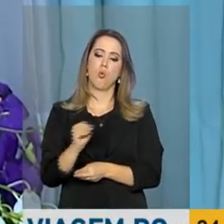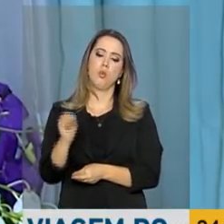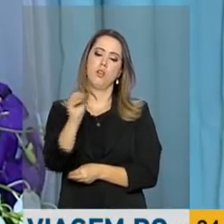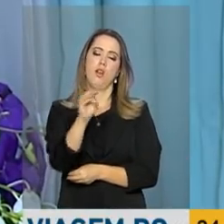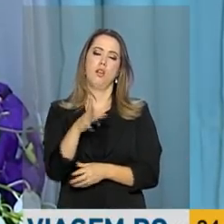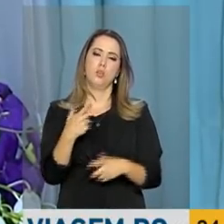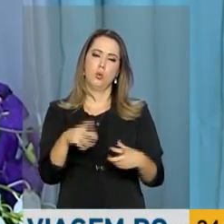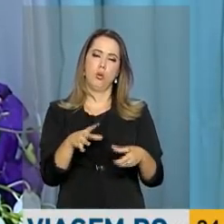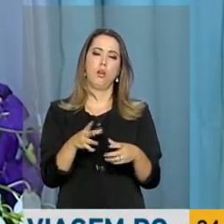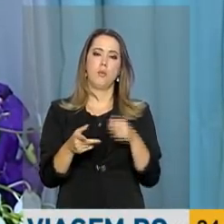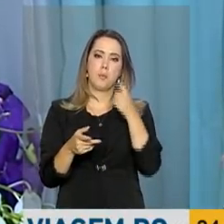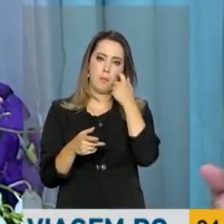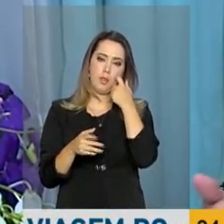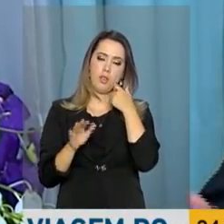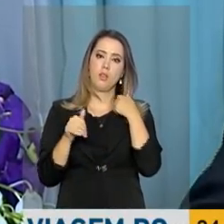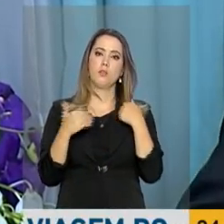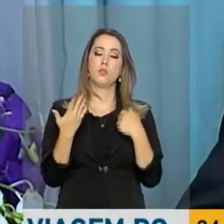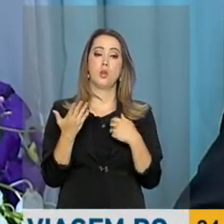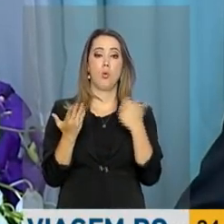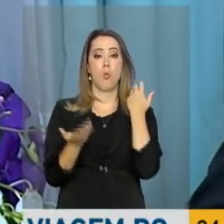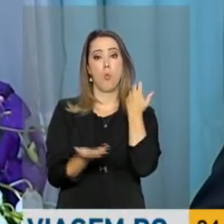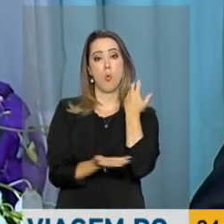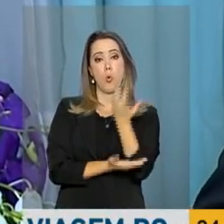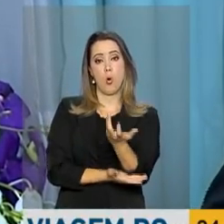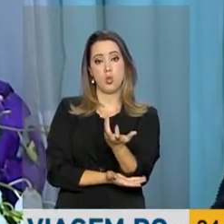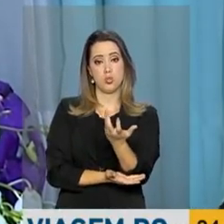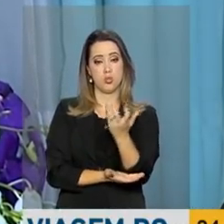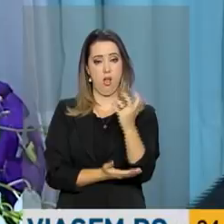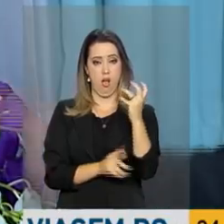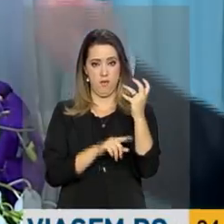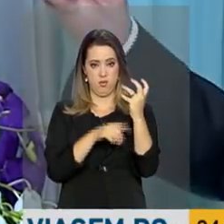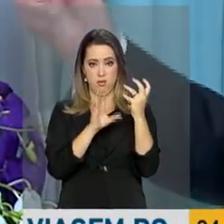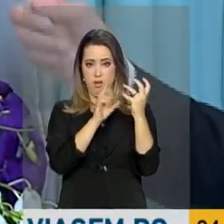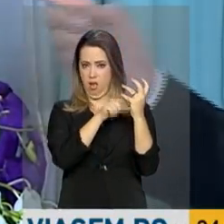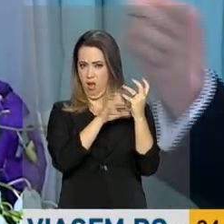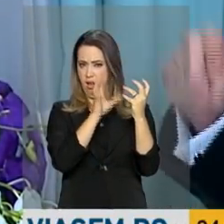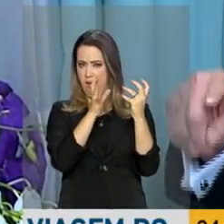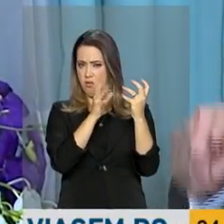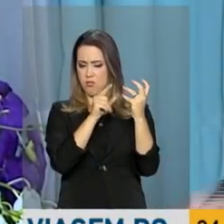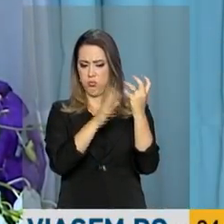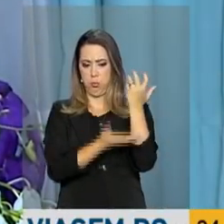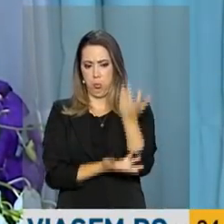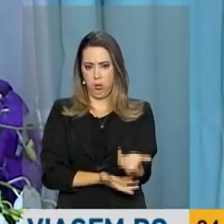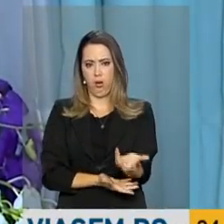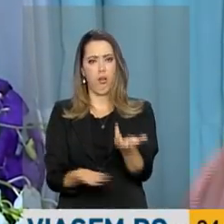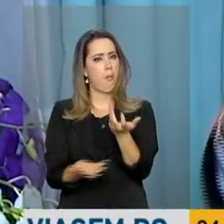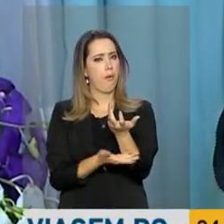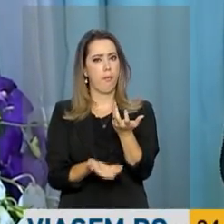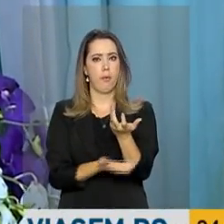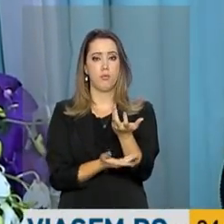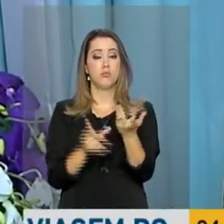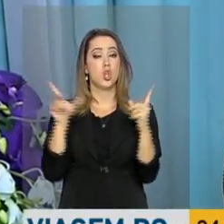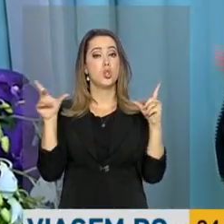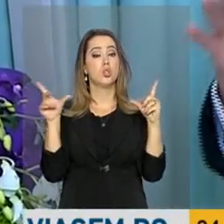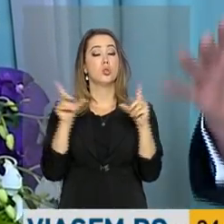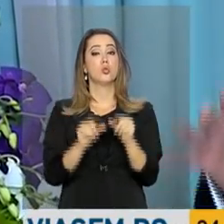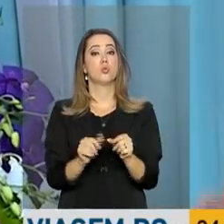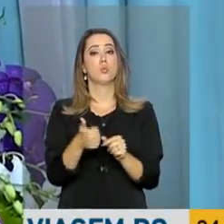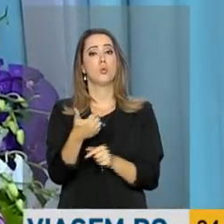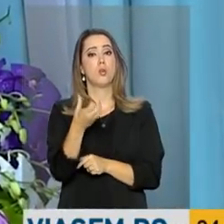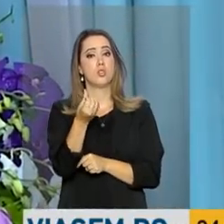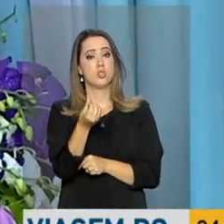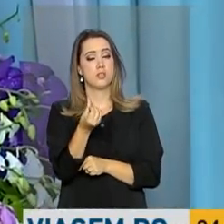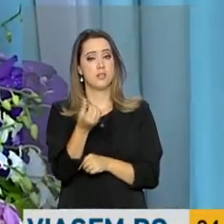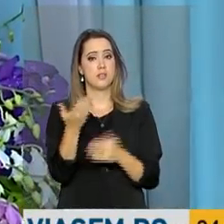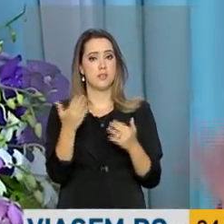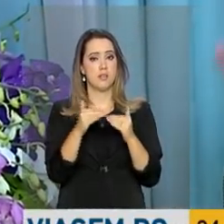sendo certo que o desmatamento no Brasil, do ano passado para cá, reduziu-se de 16%